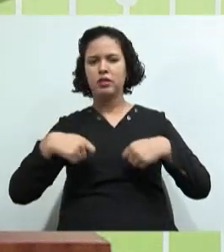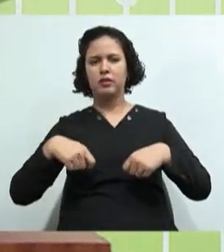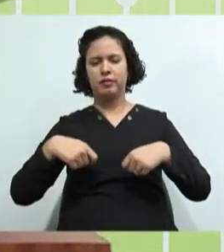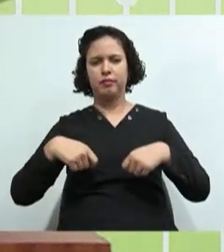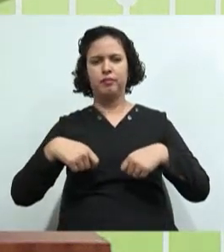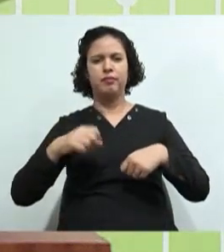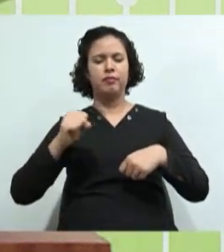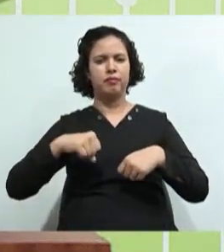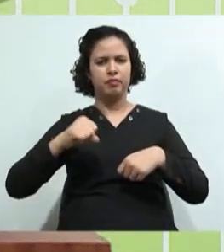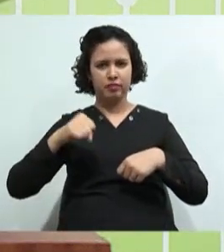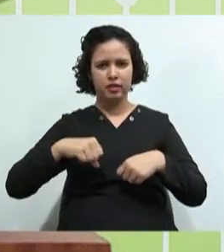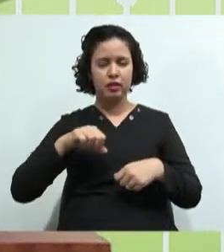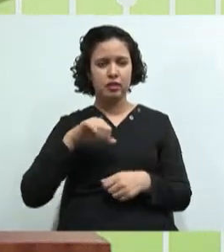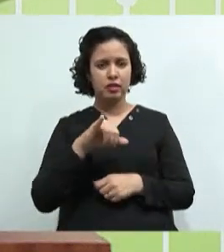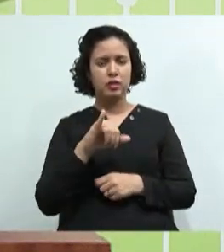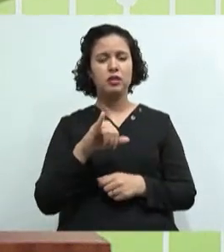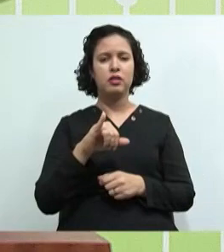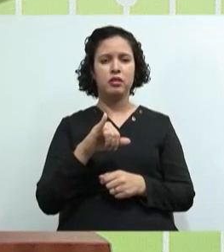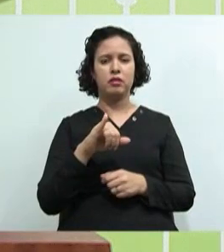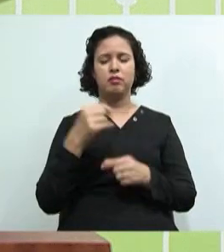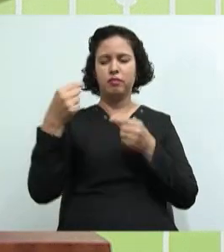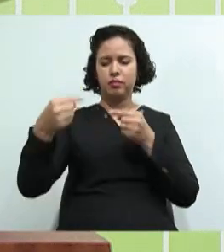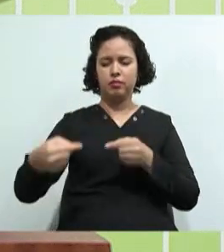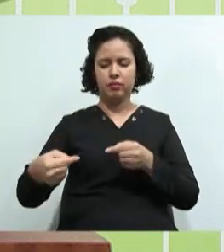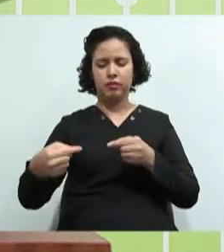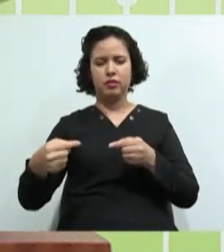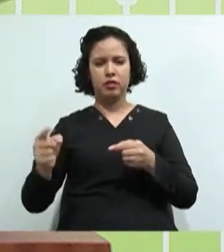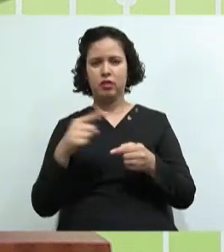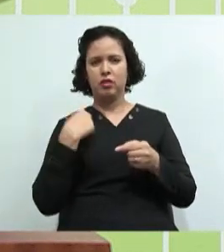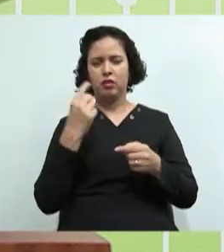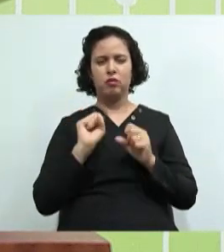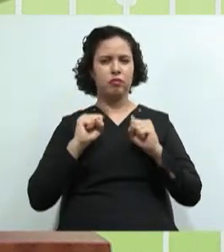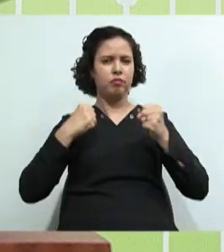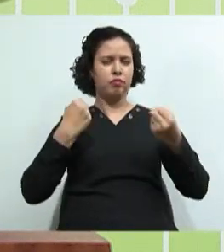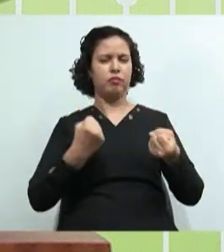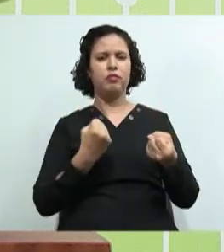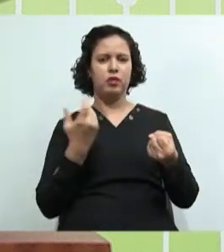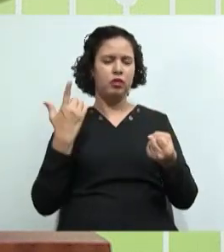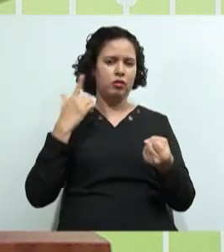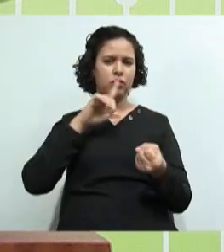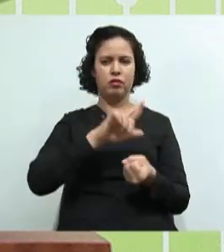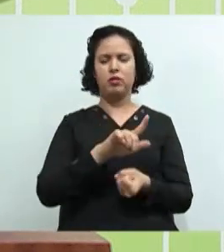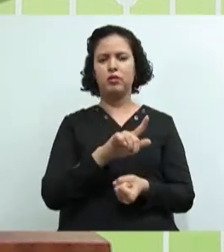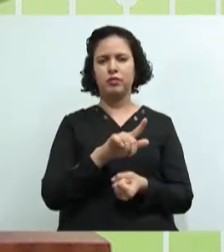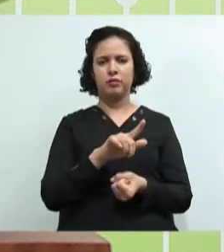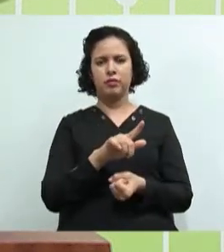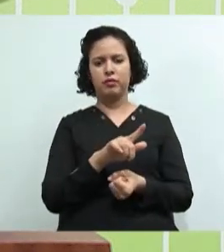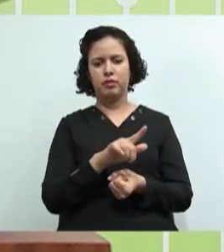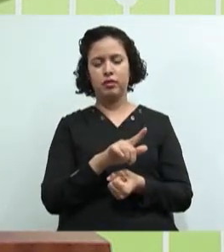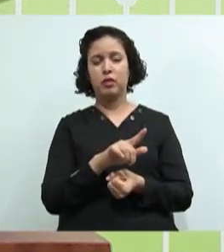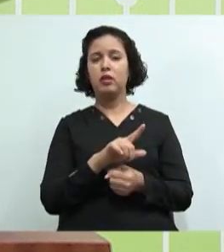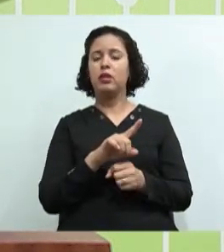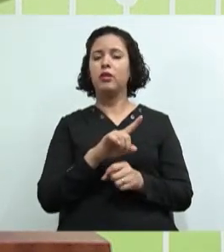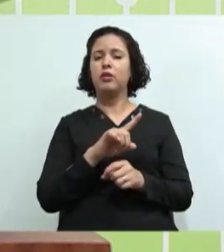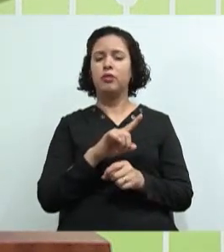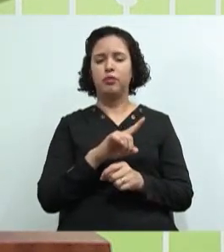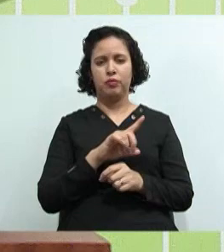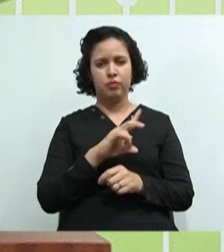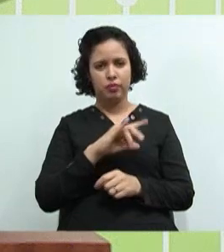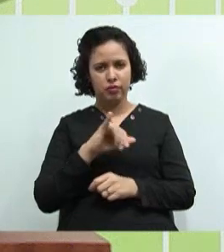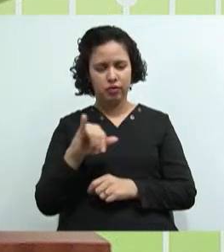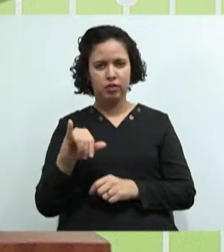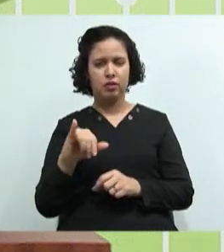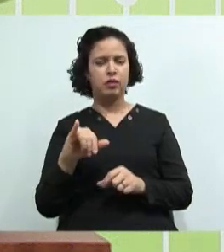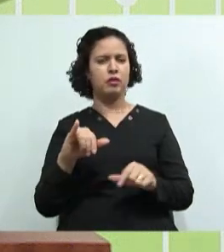tem. Se te desafia, você com certeza vai fazer de tudo para poder alcançar. E é claro, vai dar um pouco de trabalho, mas